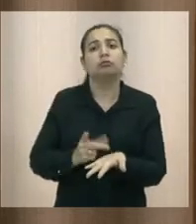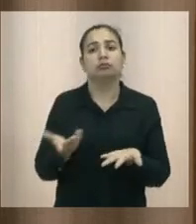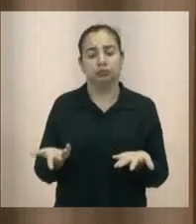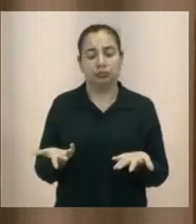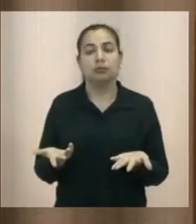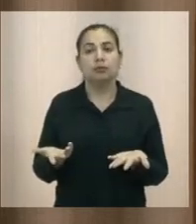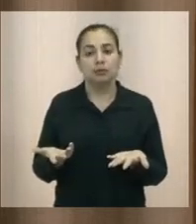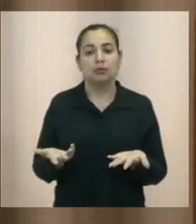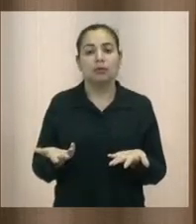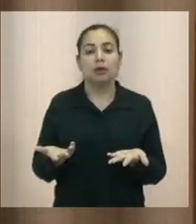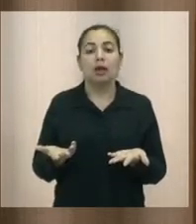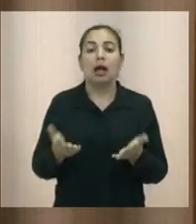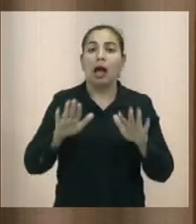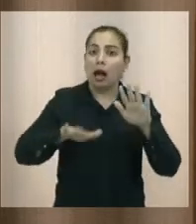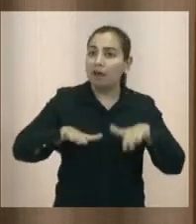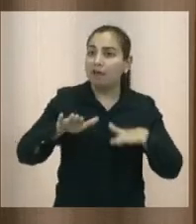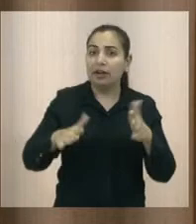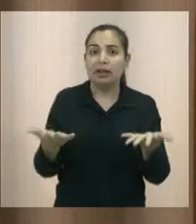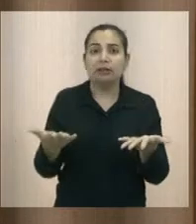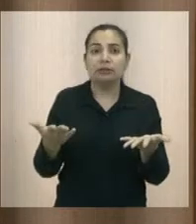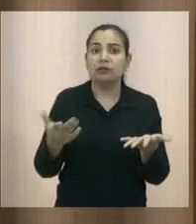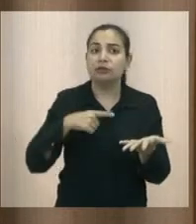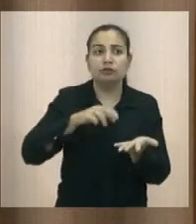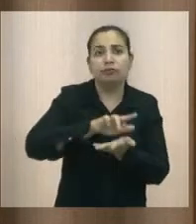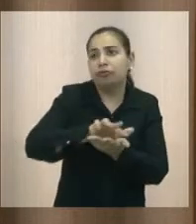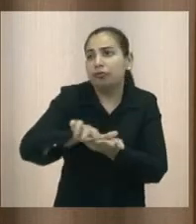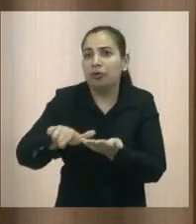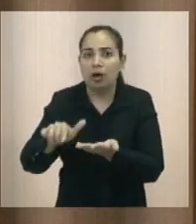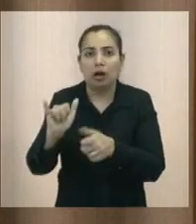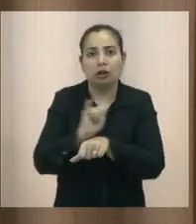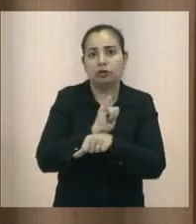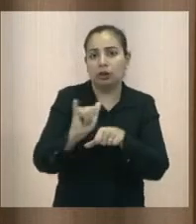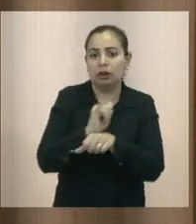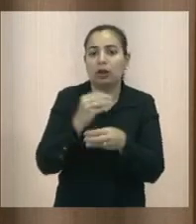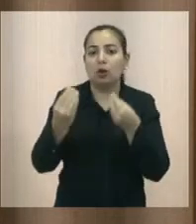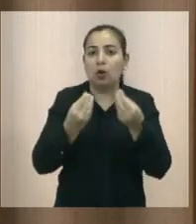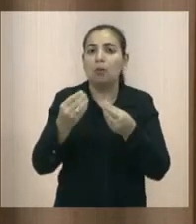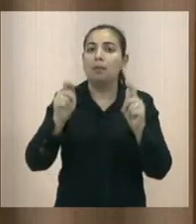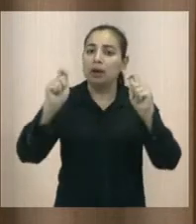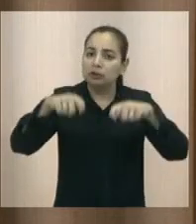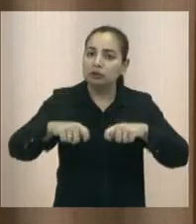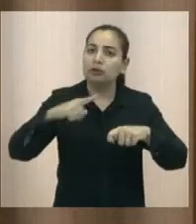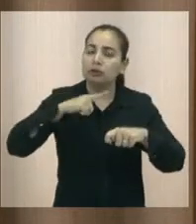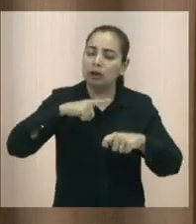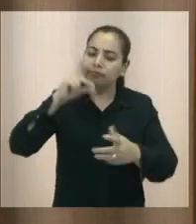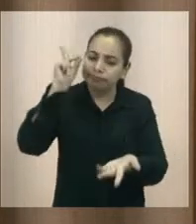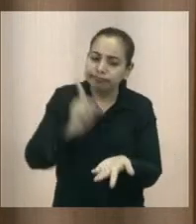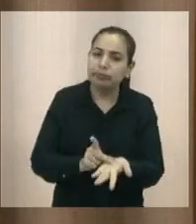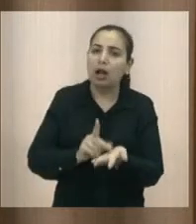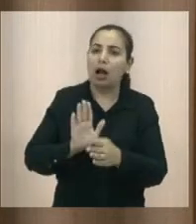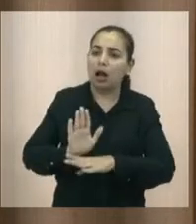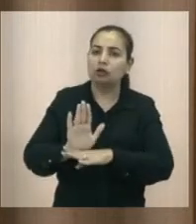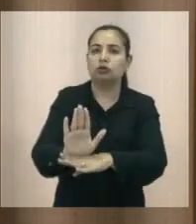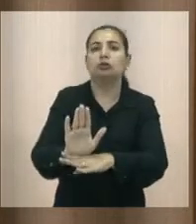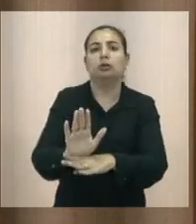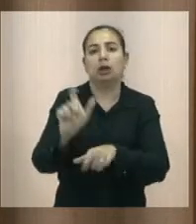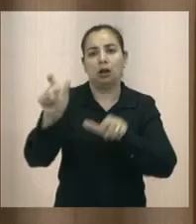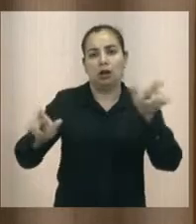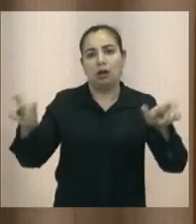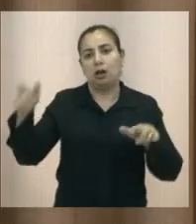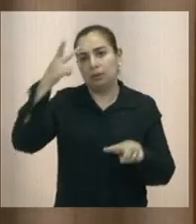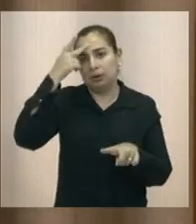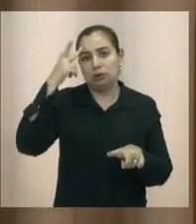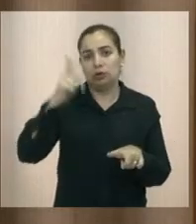resoluções, às vezes das mais diversas formas, mas que chegue à justiça e o acesso à justiça cada vez mais amplificado para